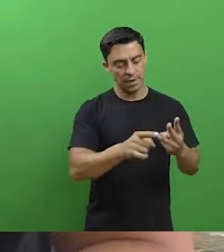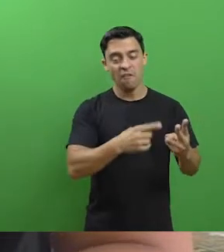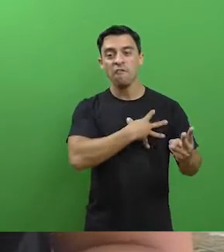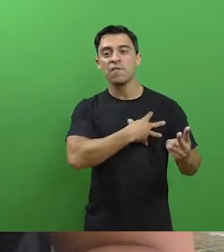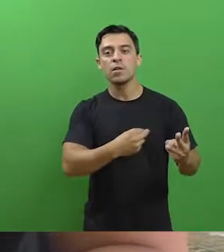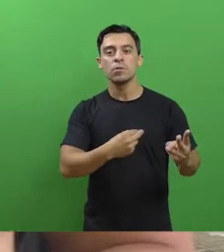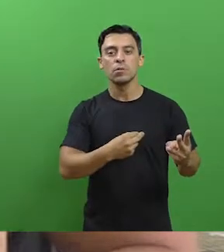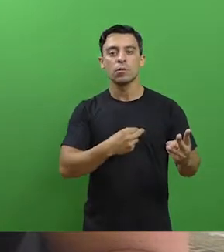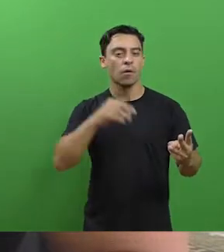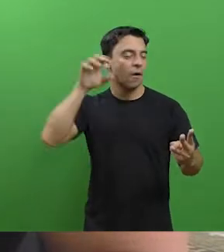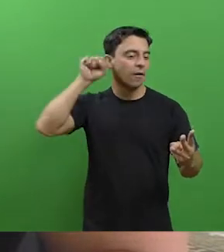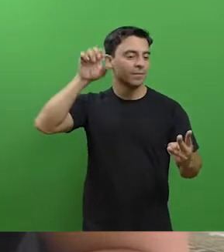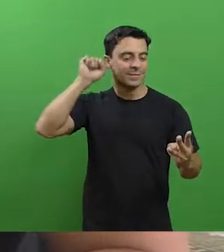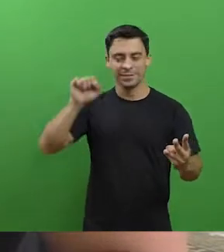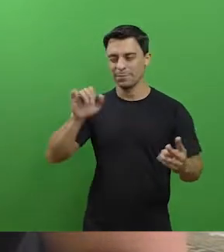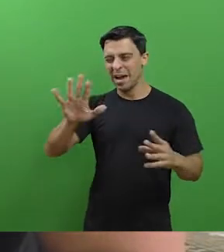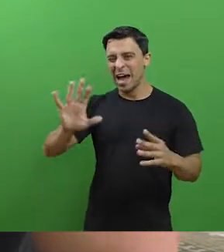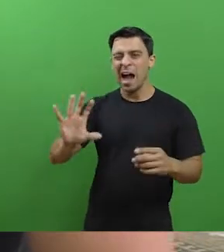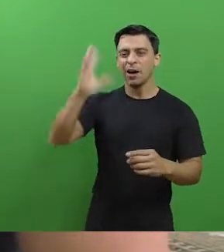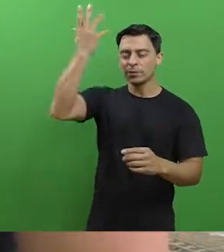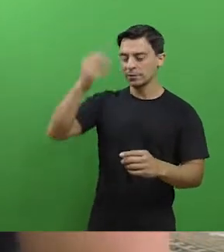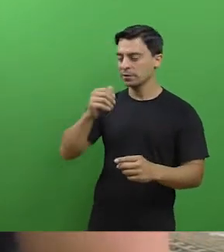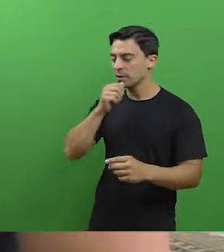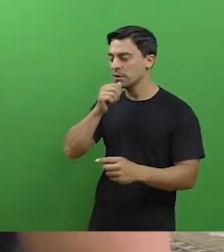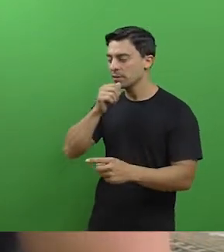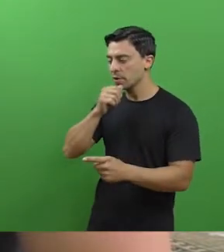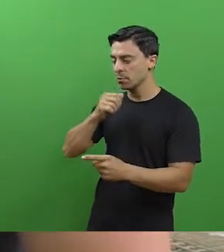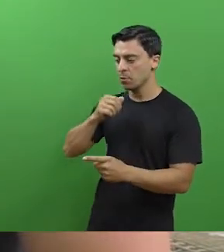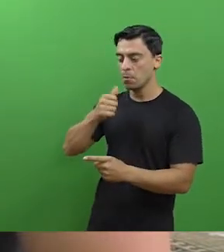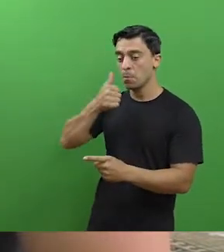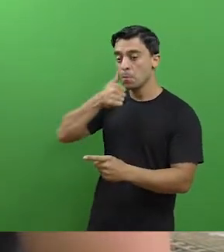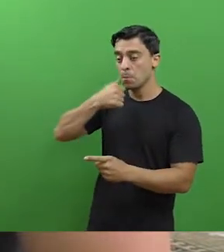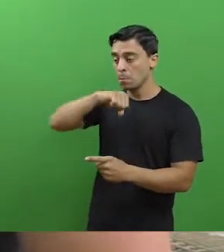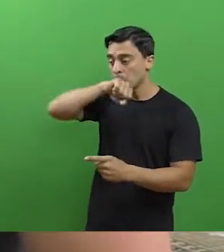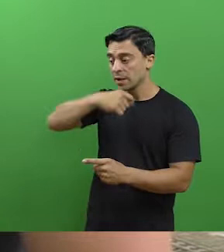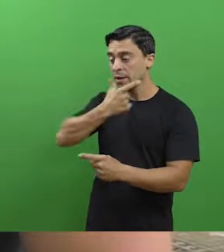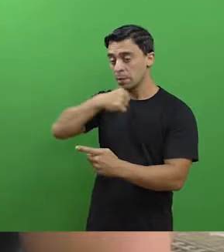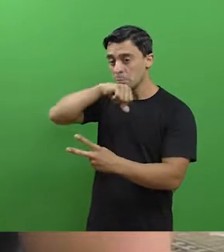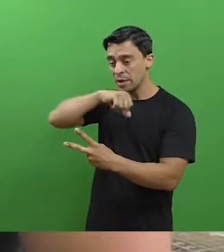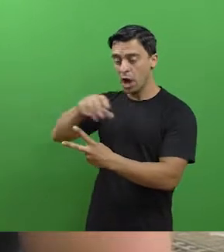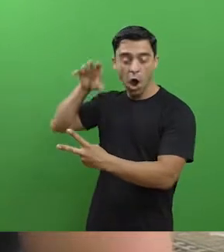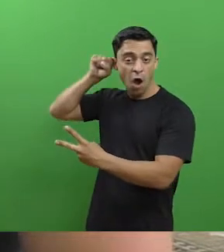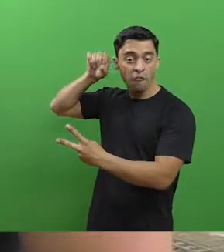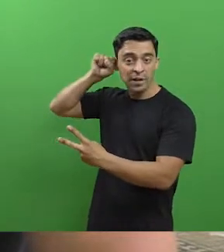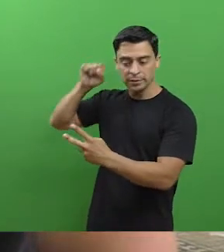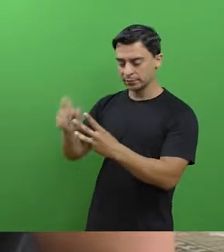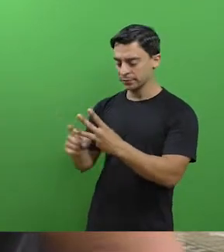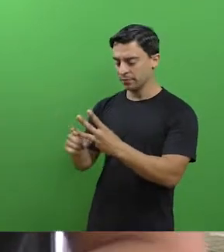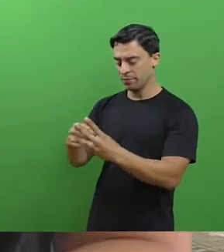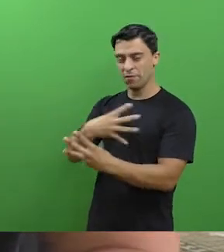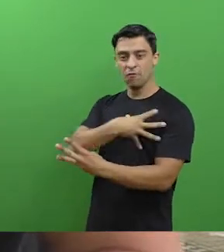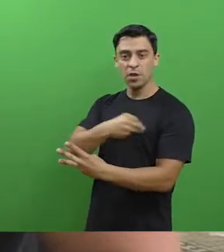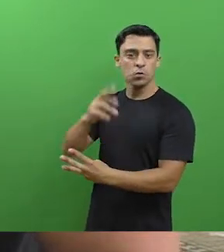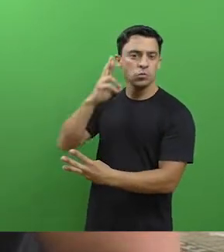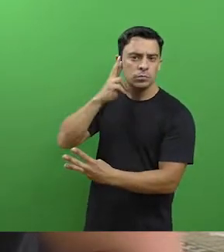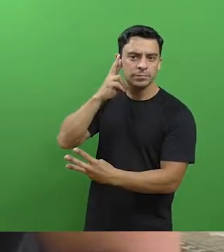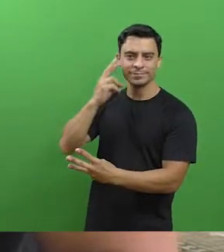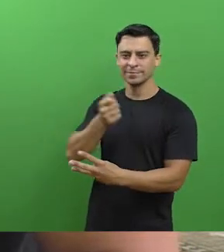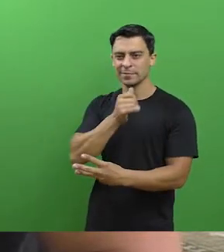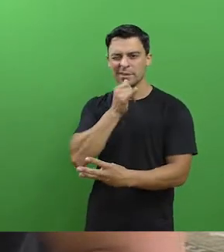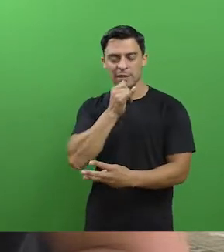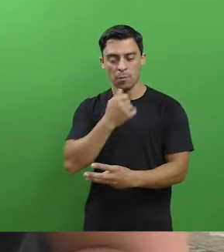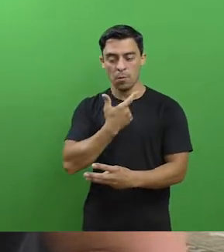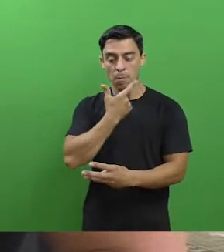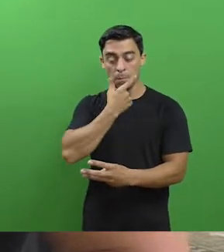ouvinte e um filho surdo. Então, daí, como você falou, seria importantíssimo que os pais aprendessem língua de sinais. Então, descobriu que o filho é surdo,